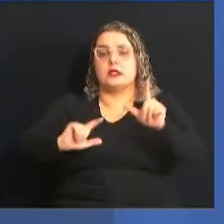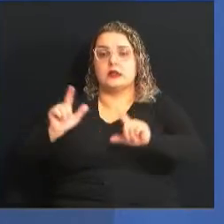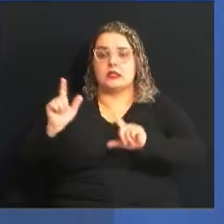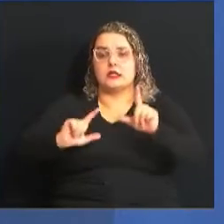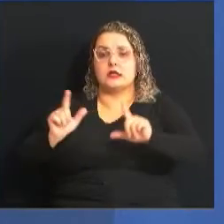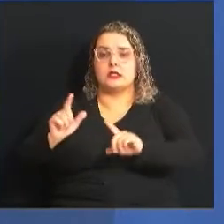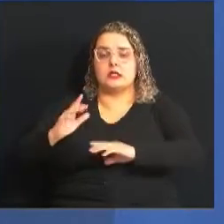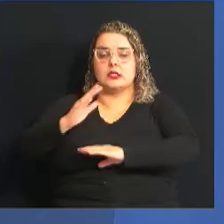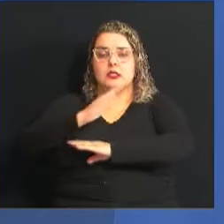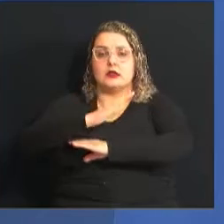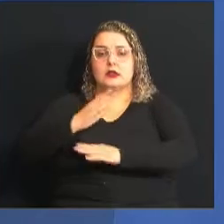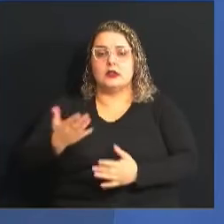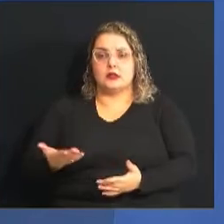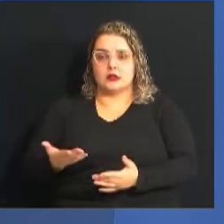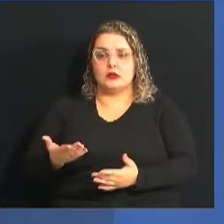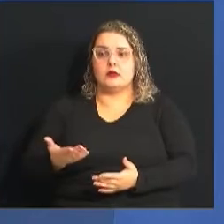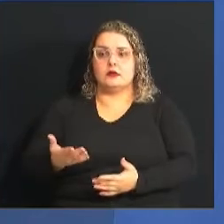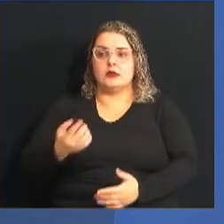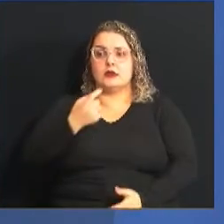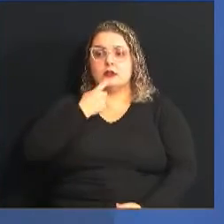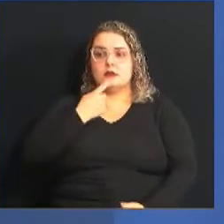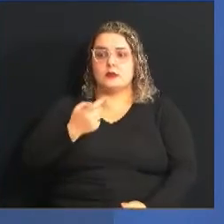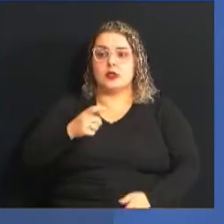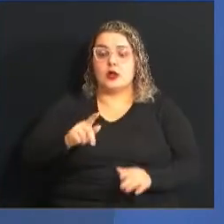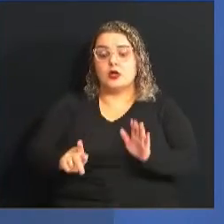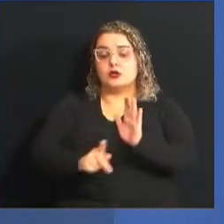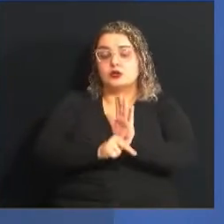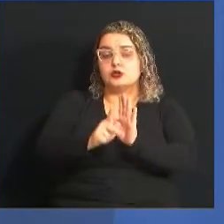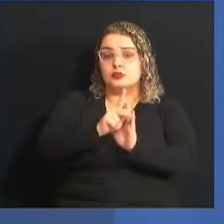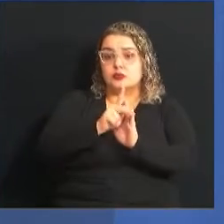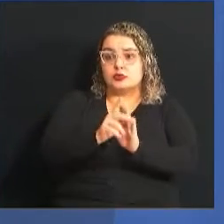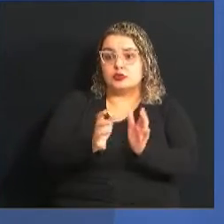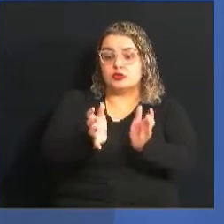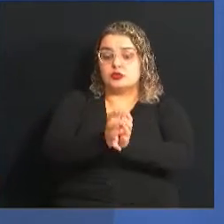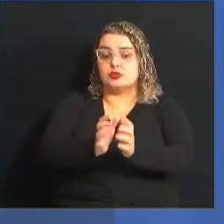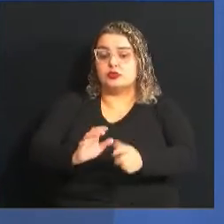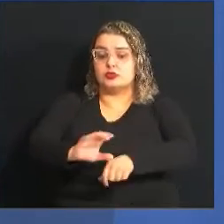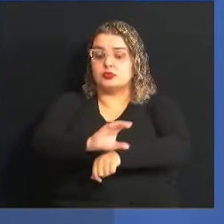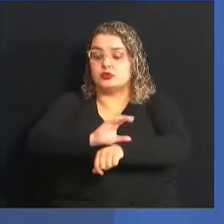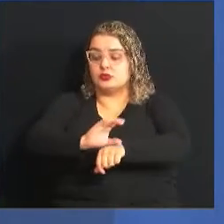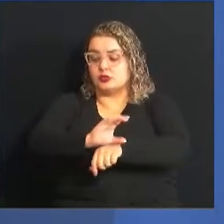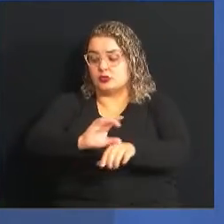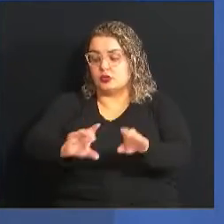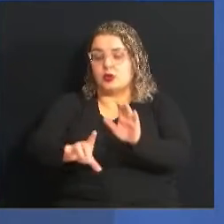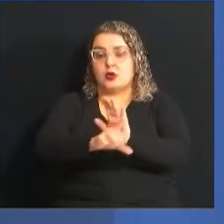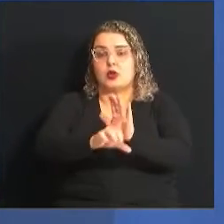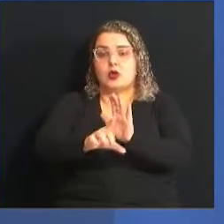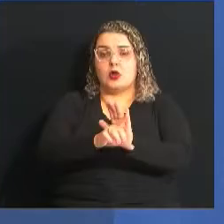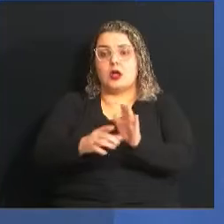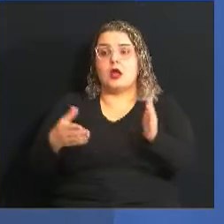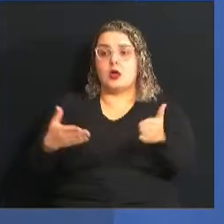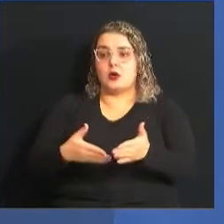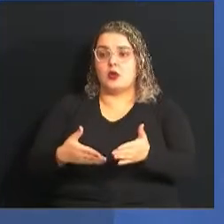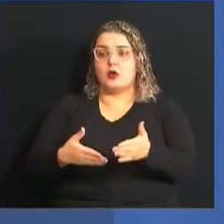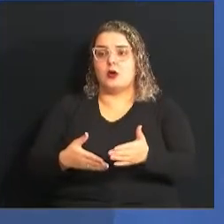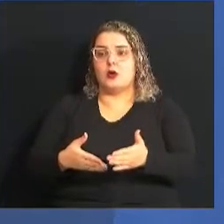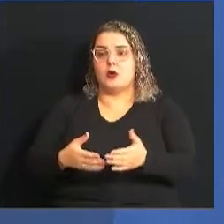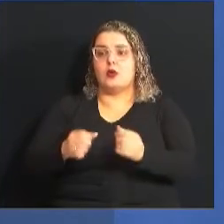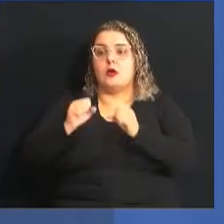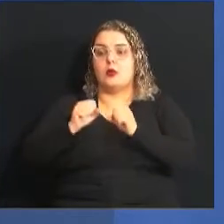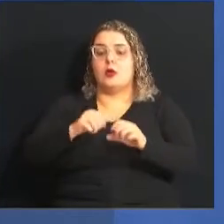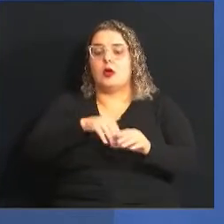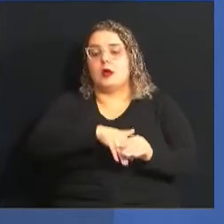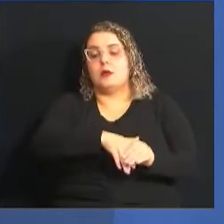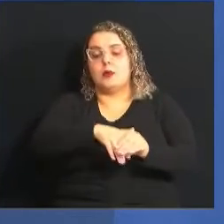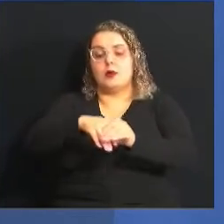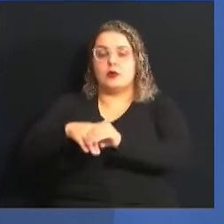Campinas. E os projetos que foram discutidos pela Comissão de Constituição e Legalidade agora estão aptos para ir à votação.